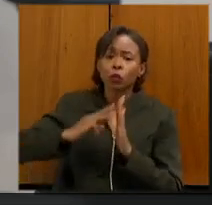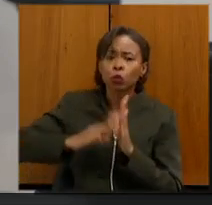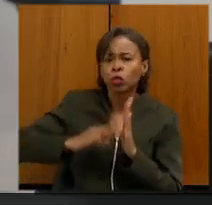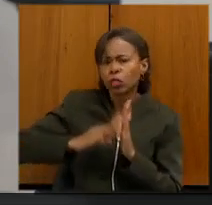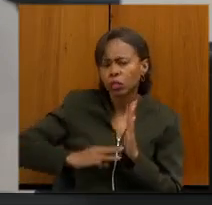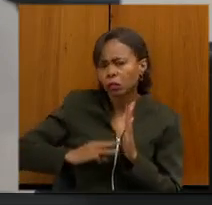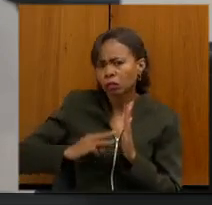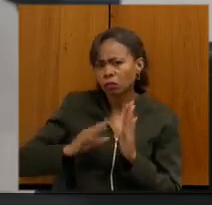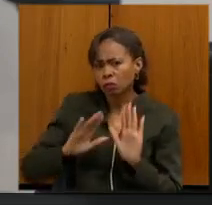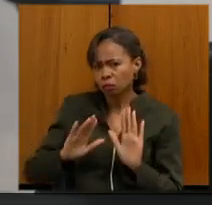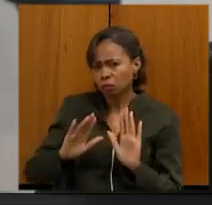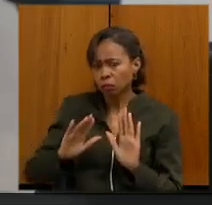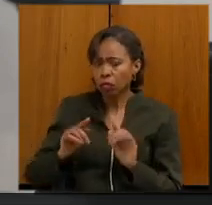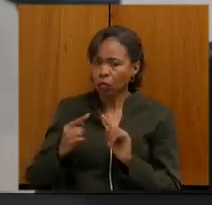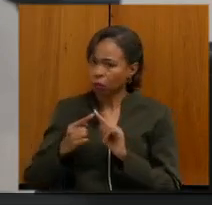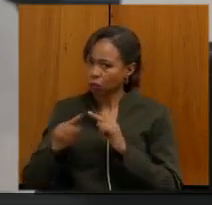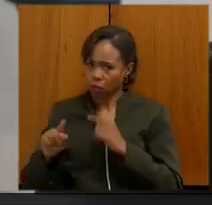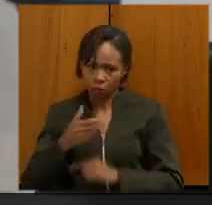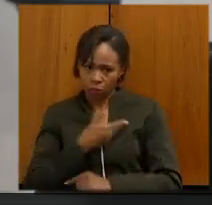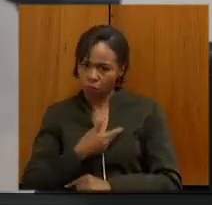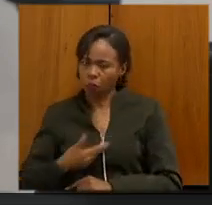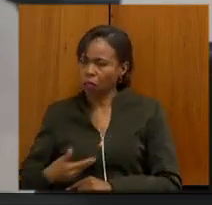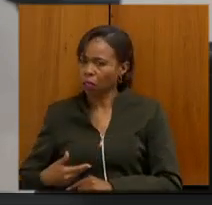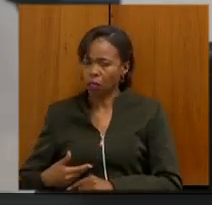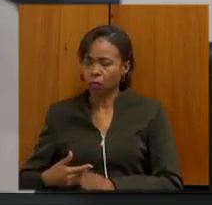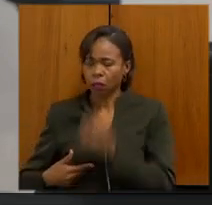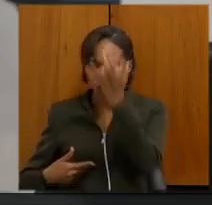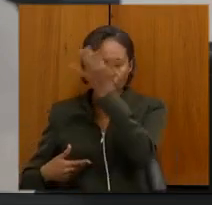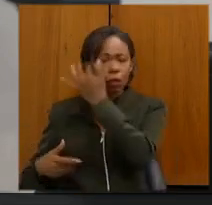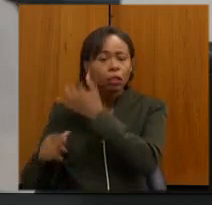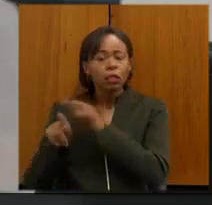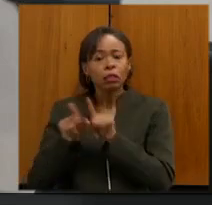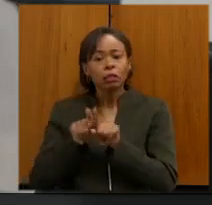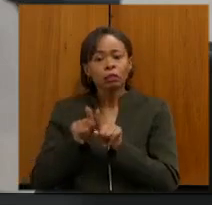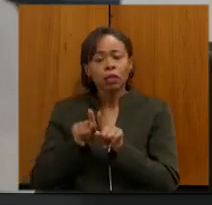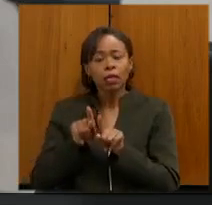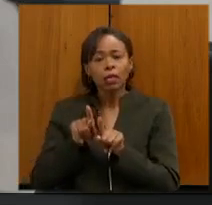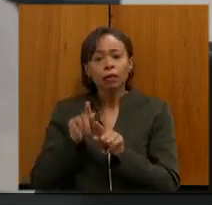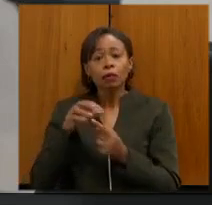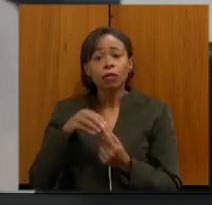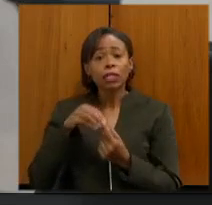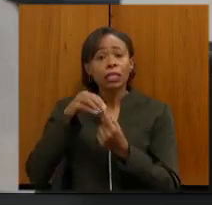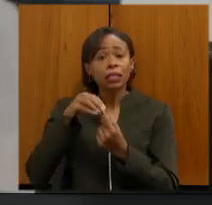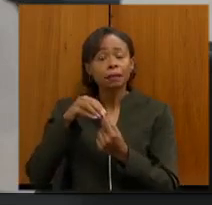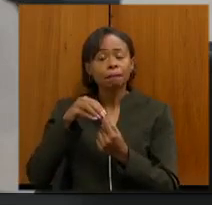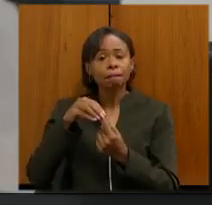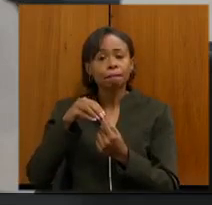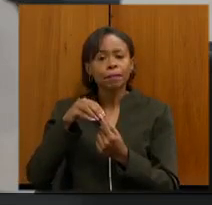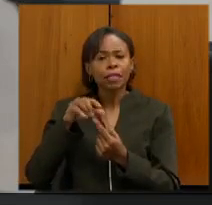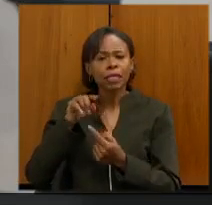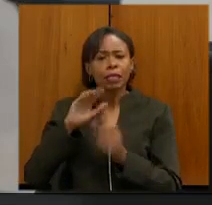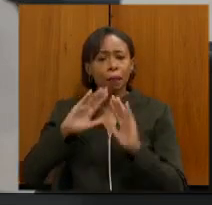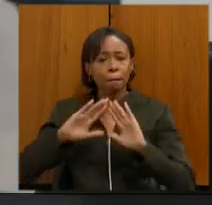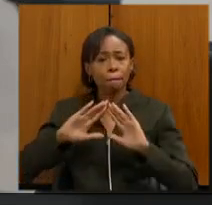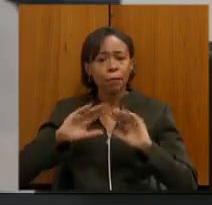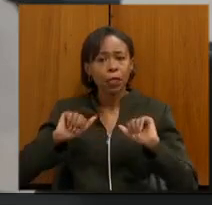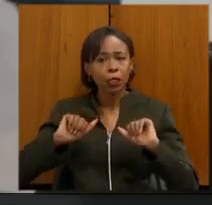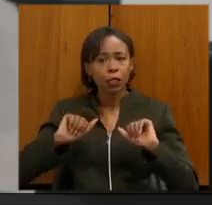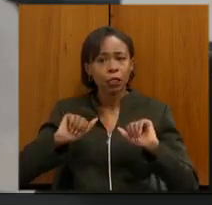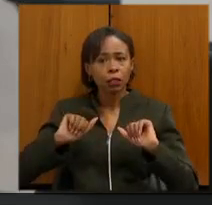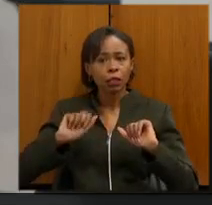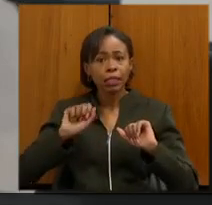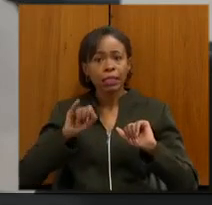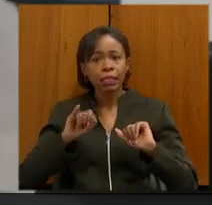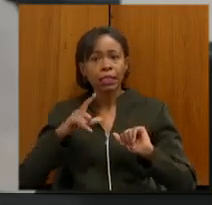que não tem nada a ver com governância é de estar destacar nessa solicitação se ela tem